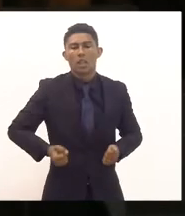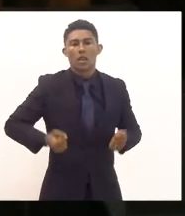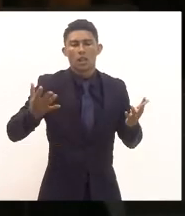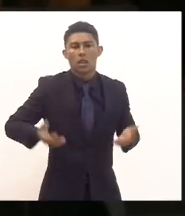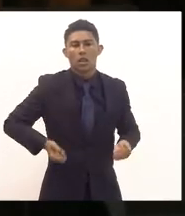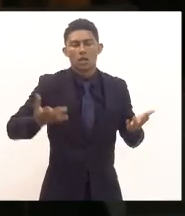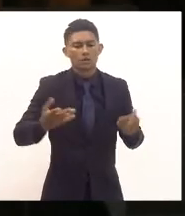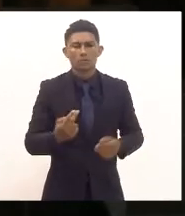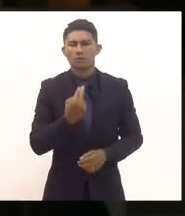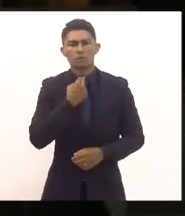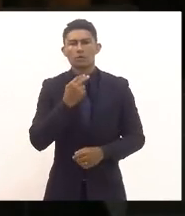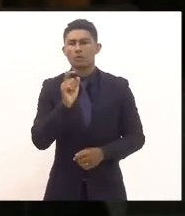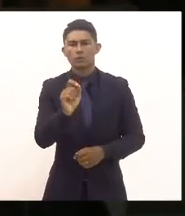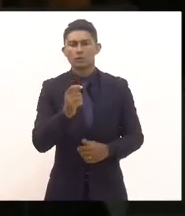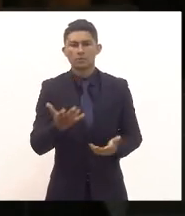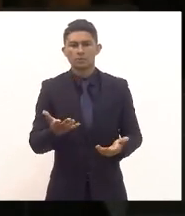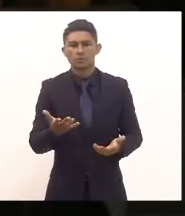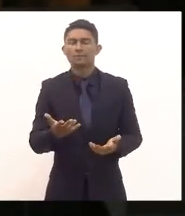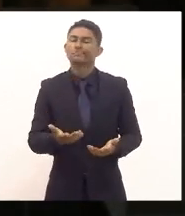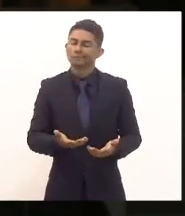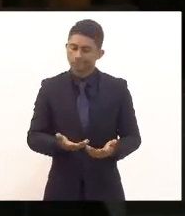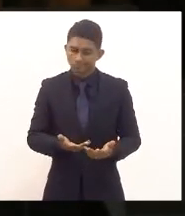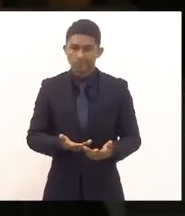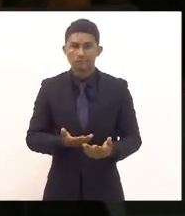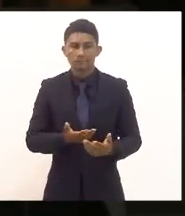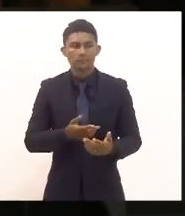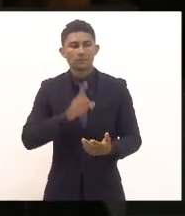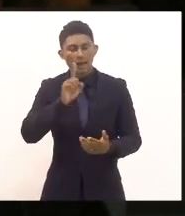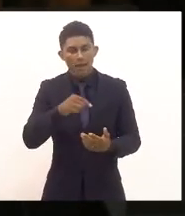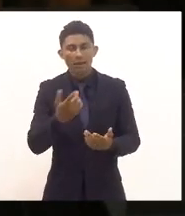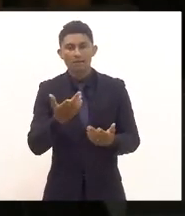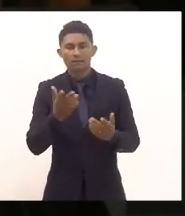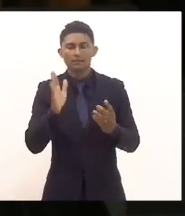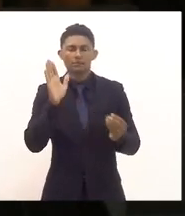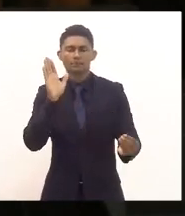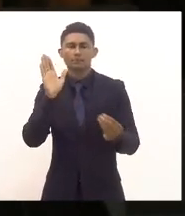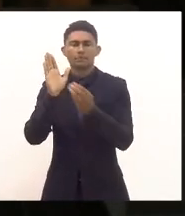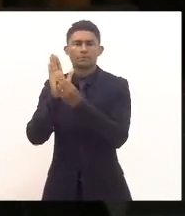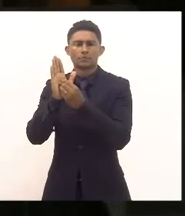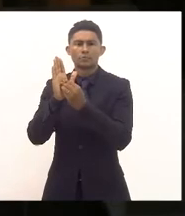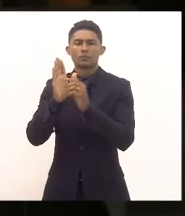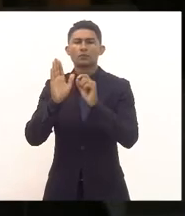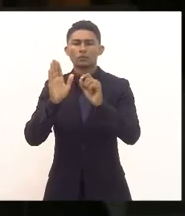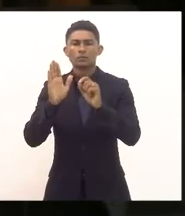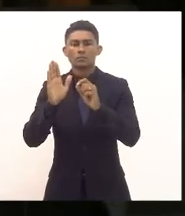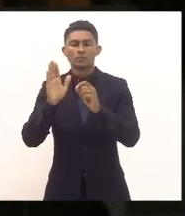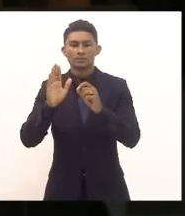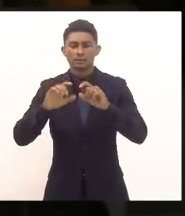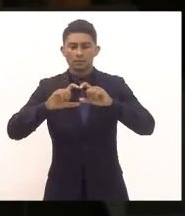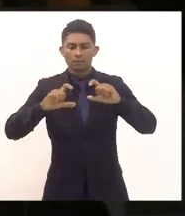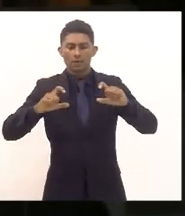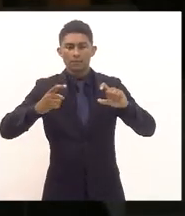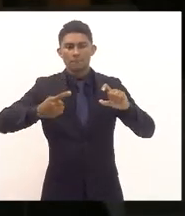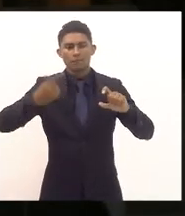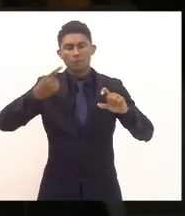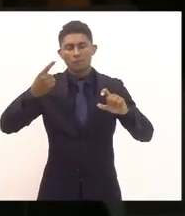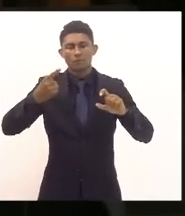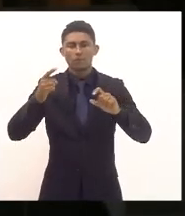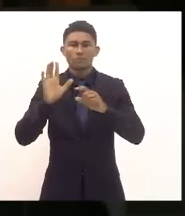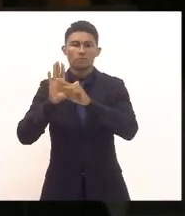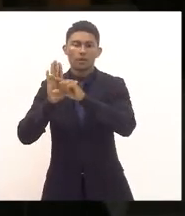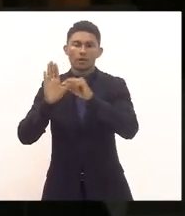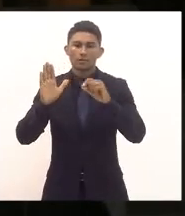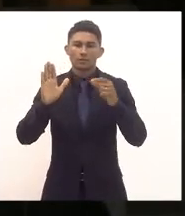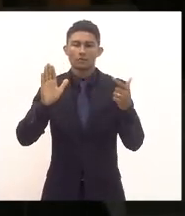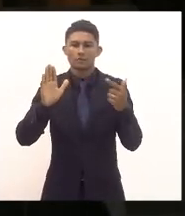de pessoal é aquilo que está contido claramente no ensino suplemento do parágrafo único do artigo